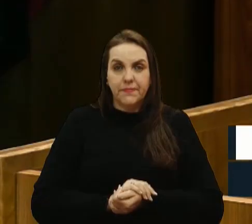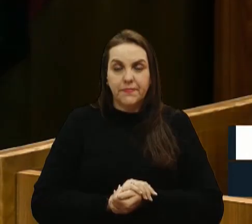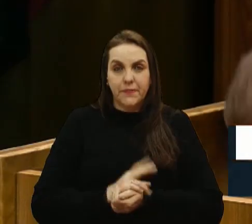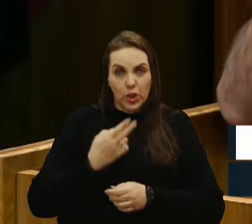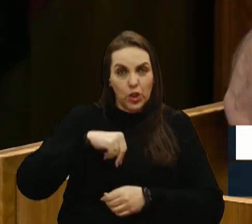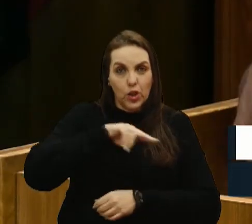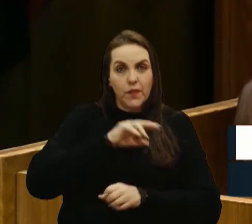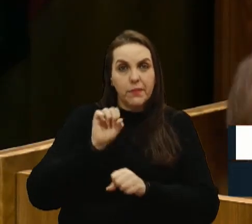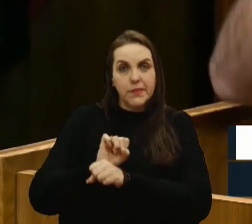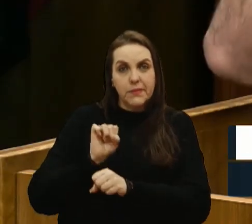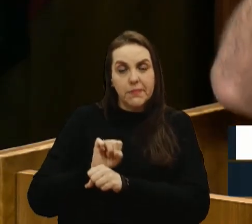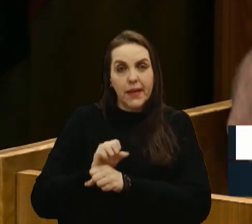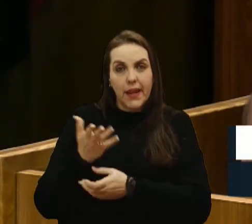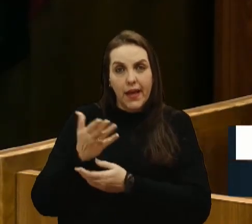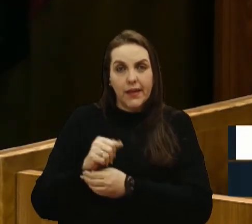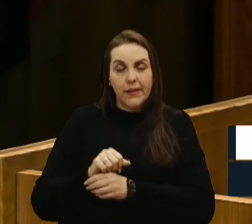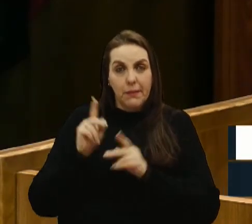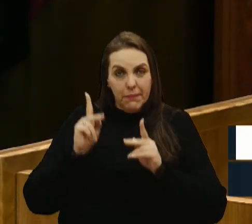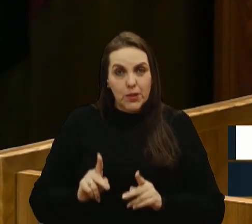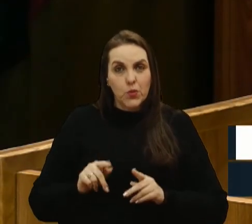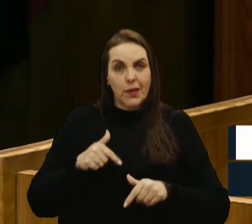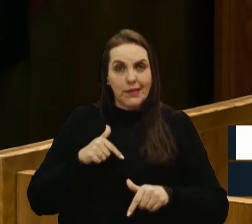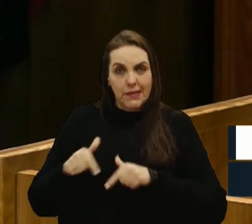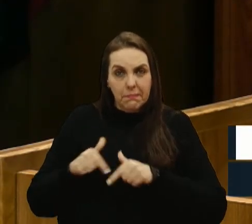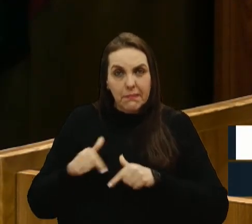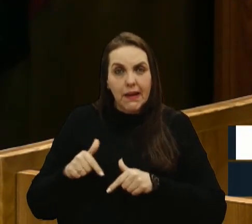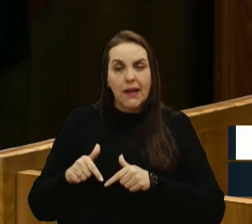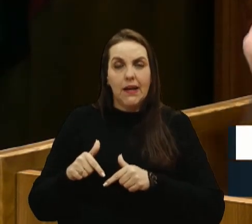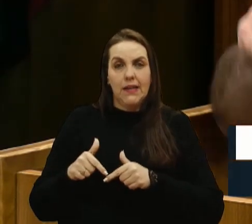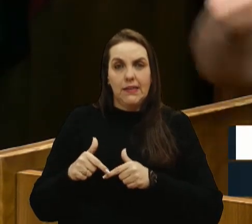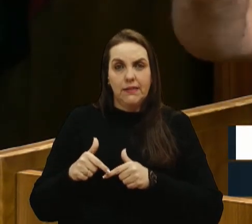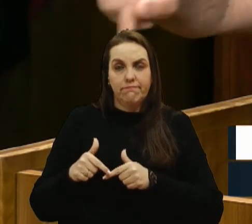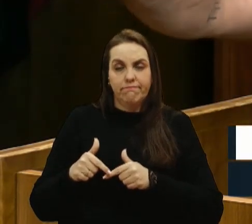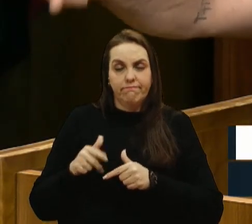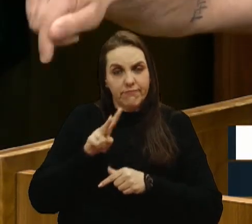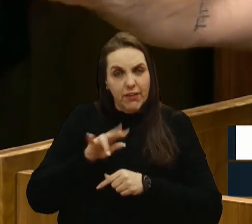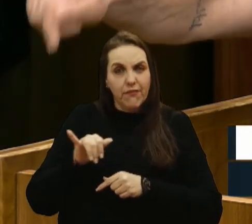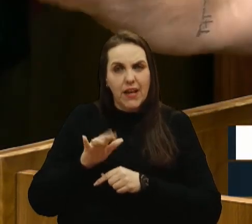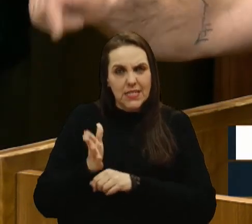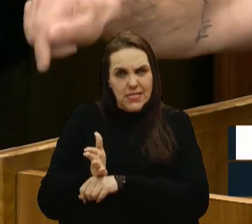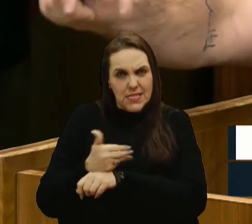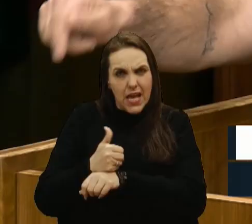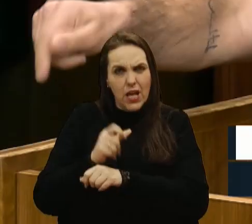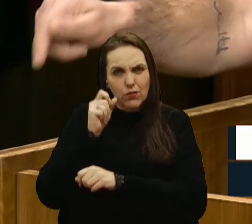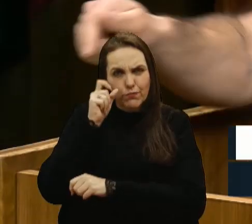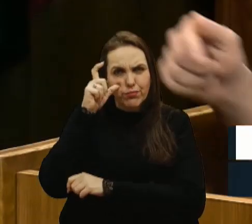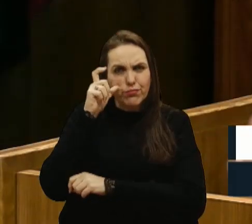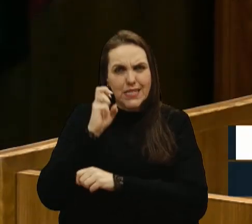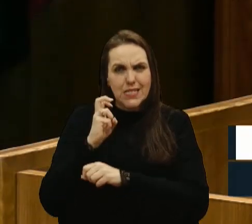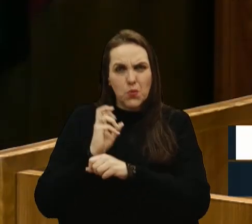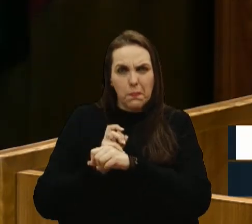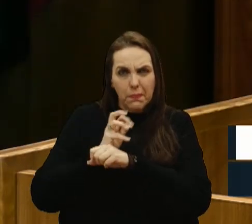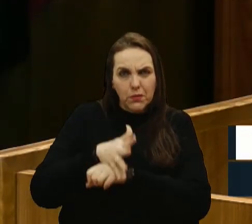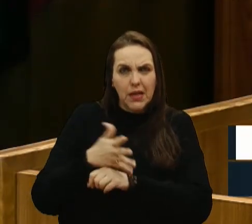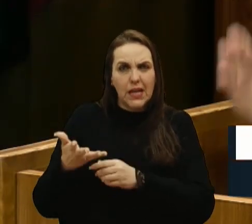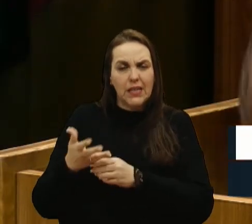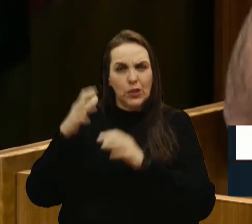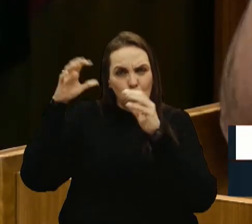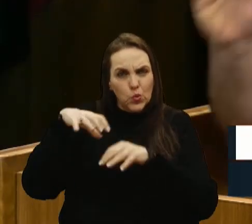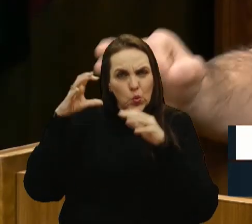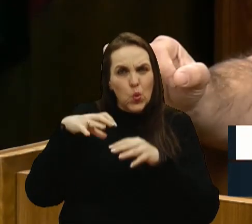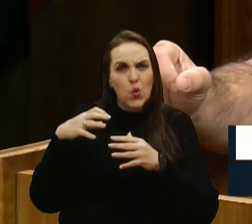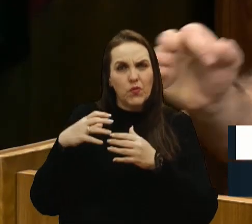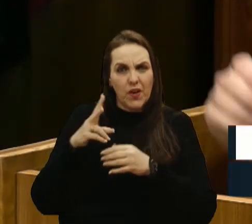Nós vamos aguardar um cidadão, um trabalhador, que vai cedo, acorda às 5h30 da manhã, debaixo de